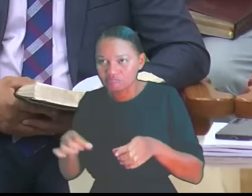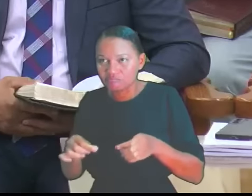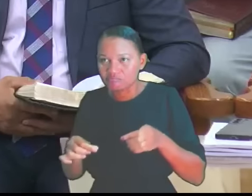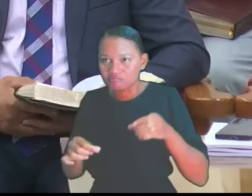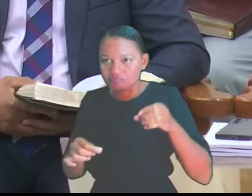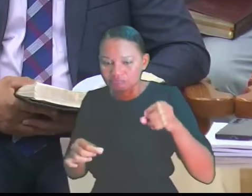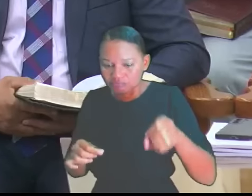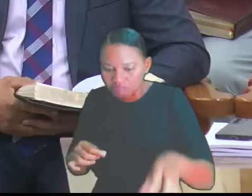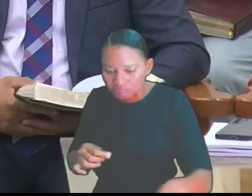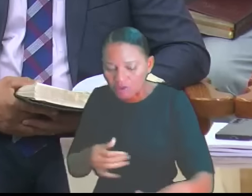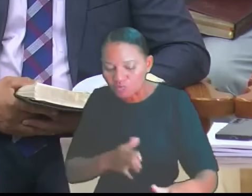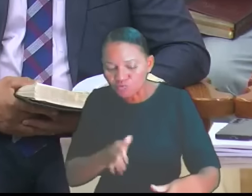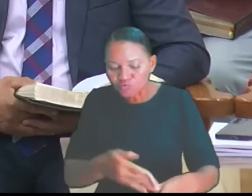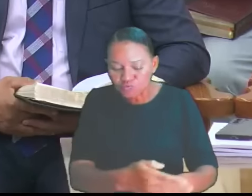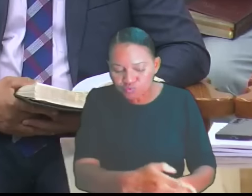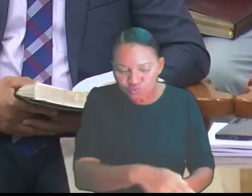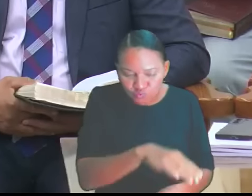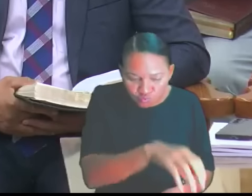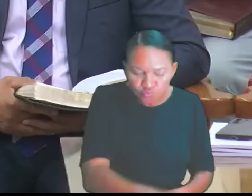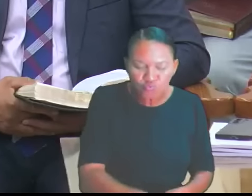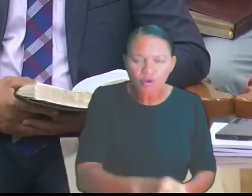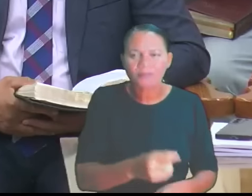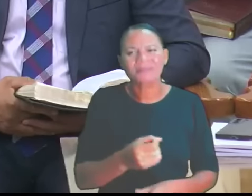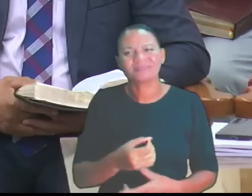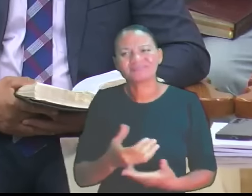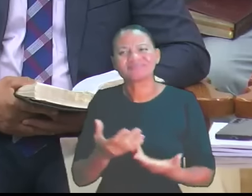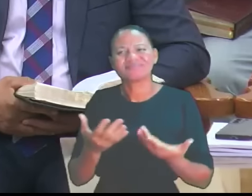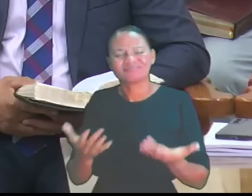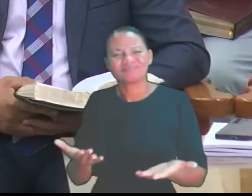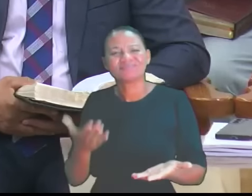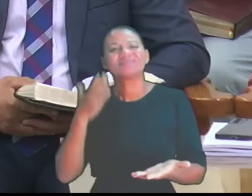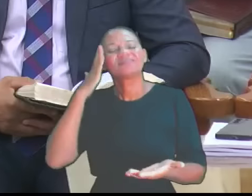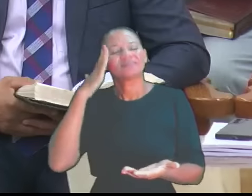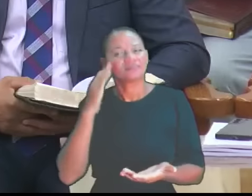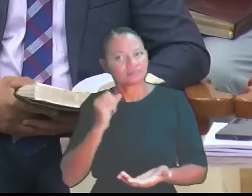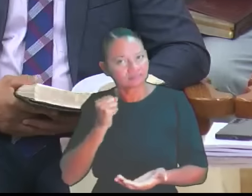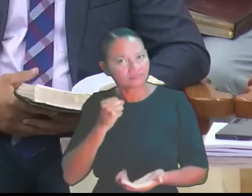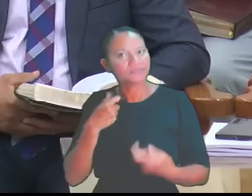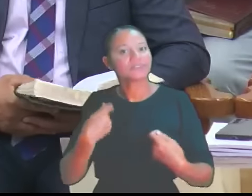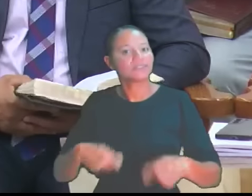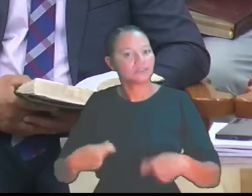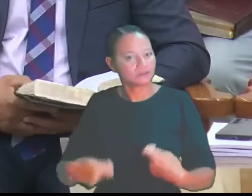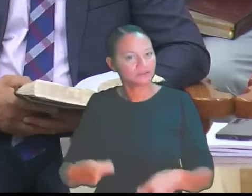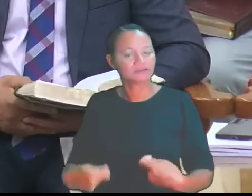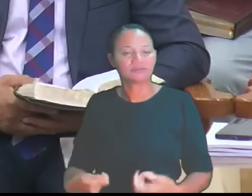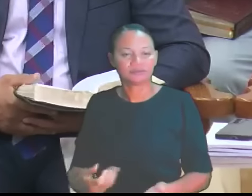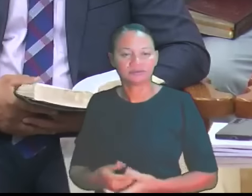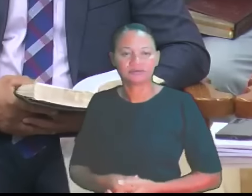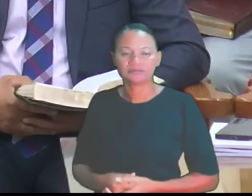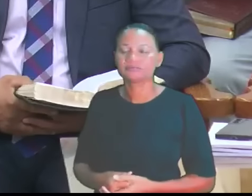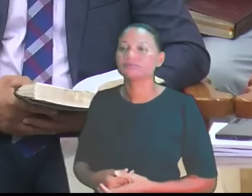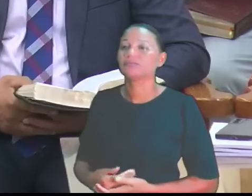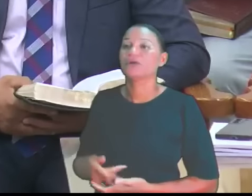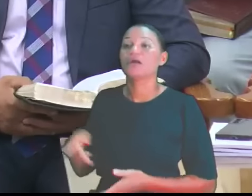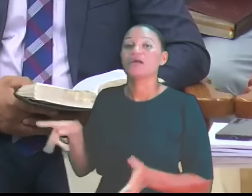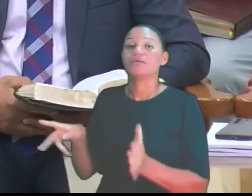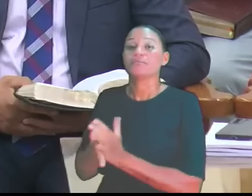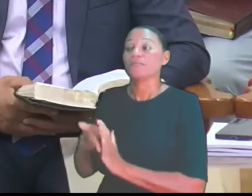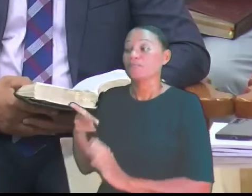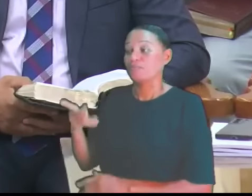buscar mais moeda. Isso é. Tem que ter sabedoria, pastor. Elias chega para não espantar,